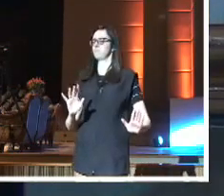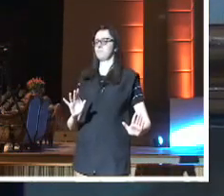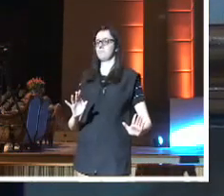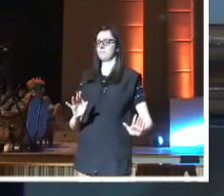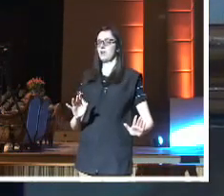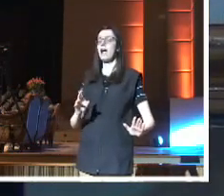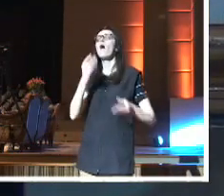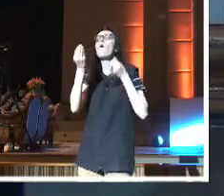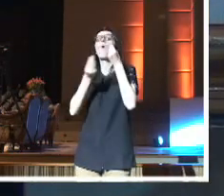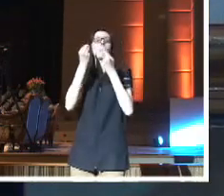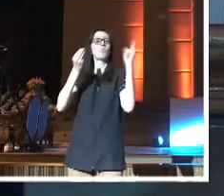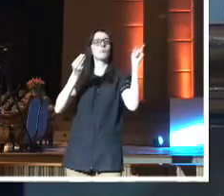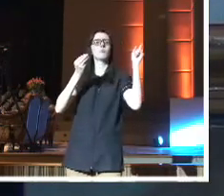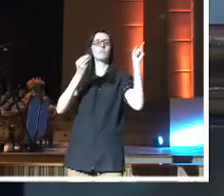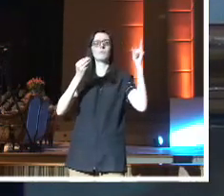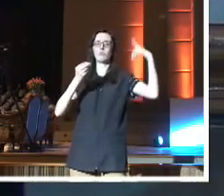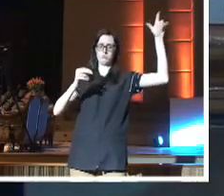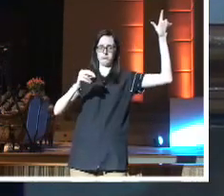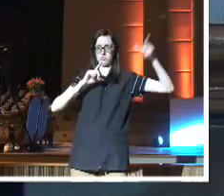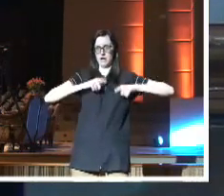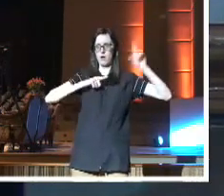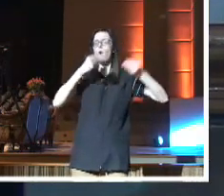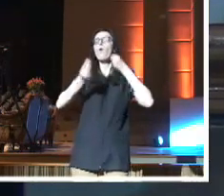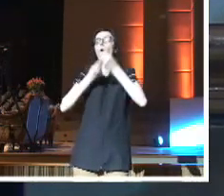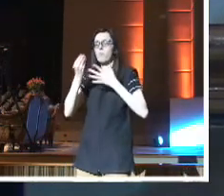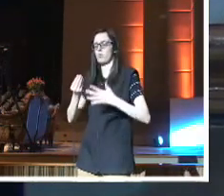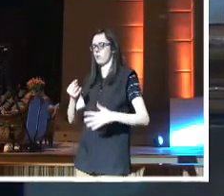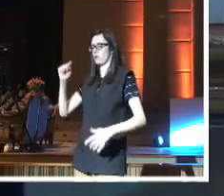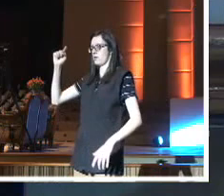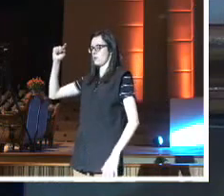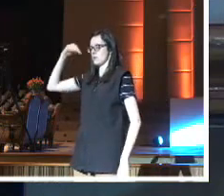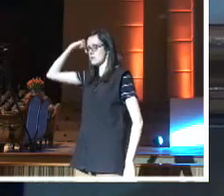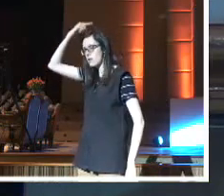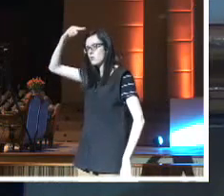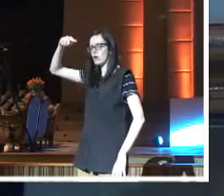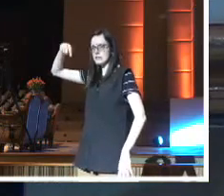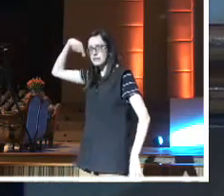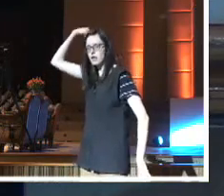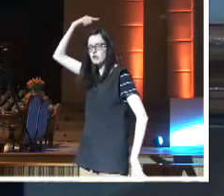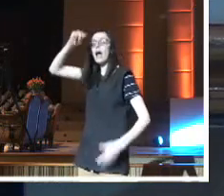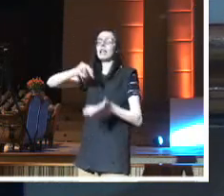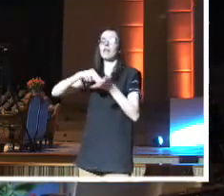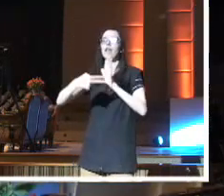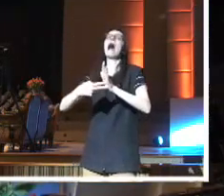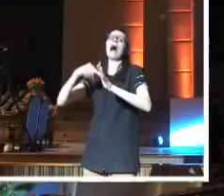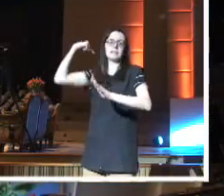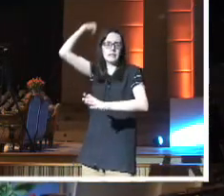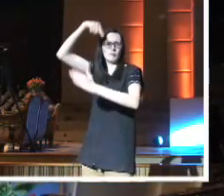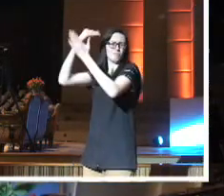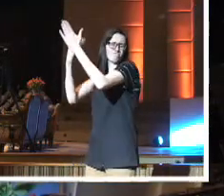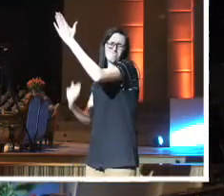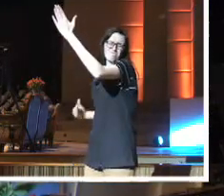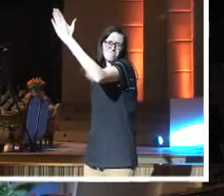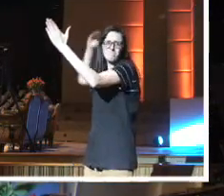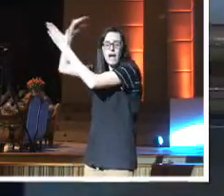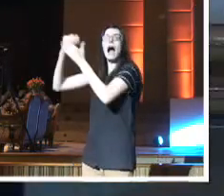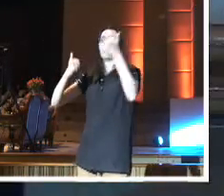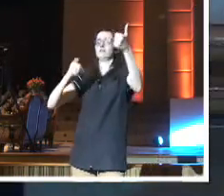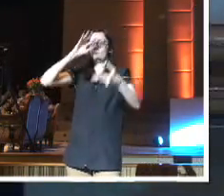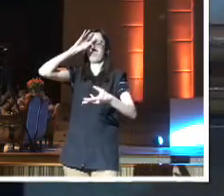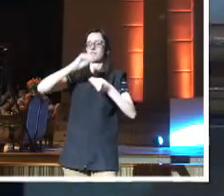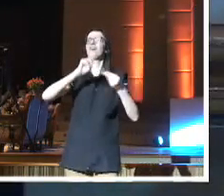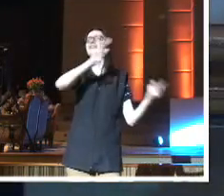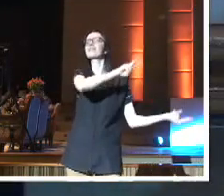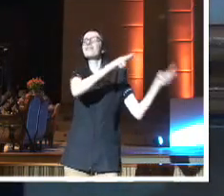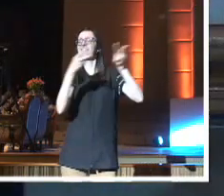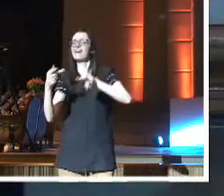santo, santo, santo. Aí eu já sei que é santíssimo. Está entendendo? Então,